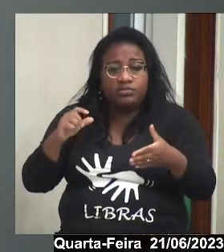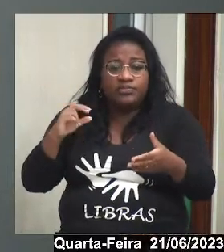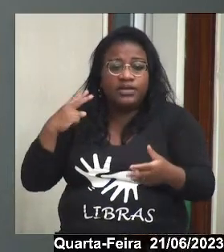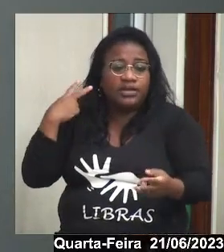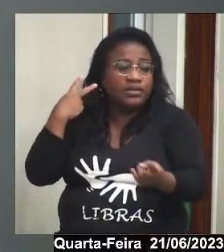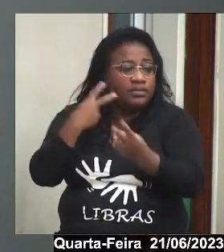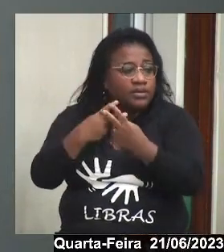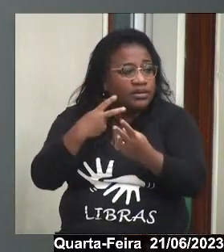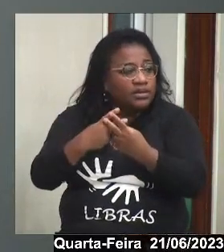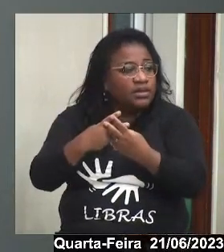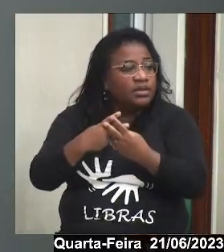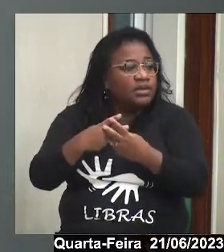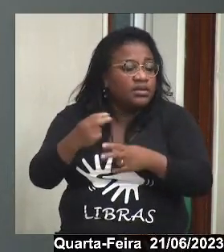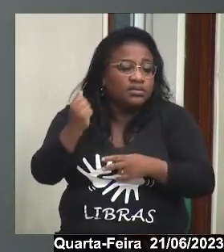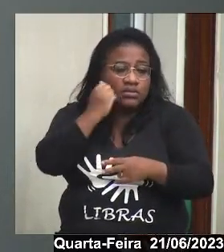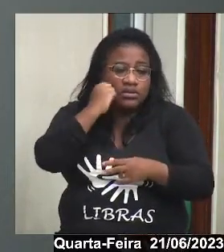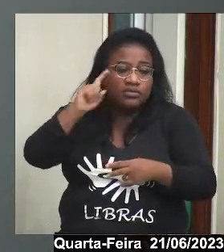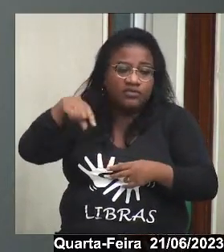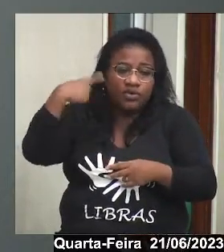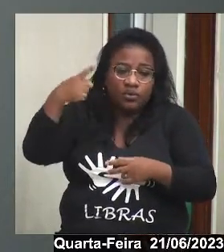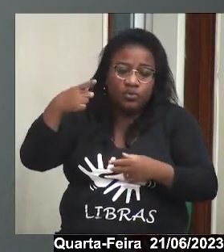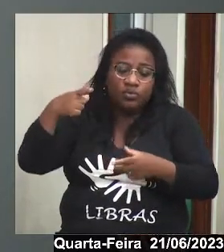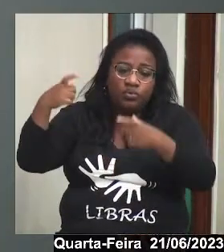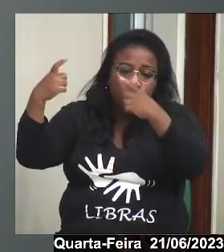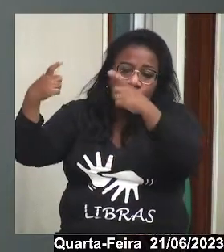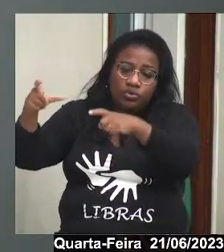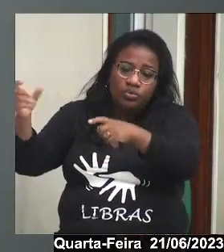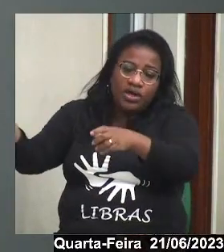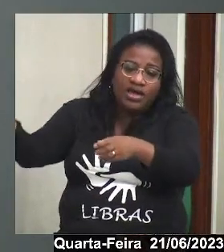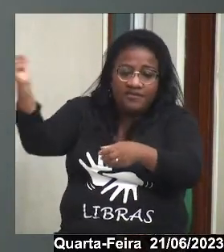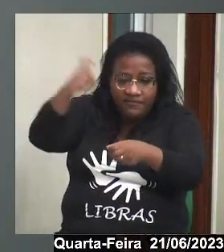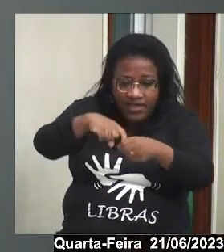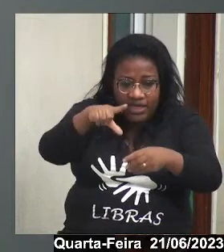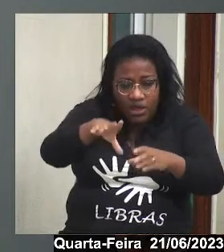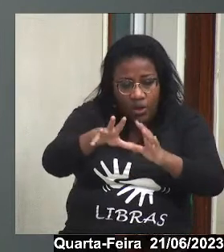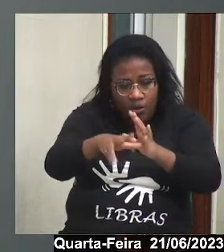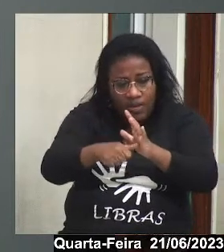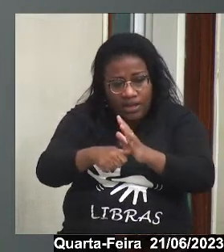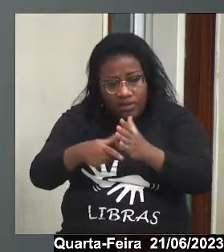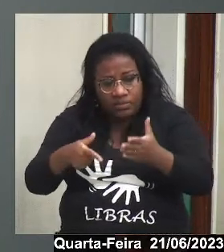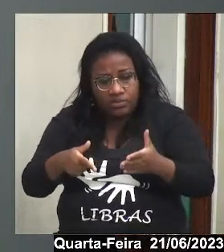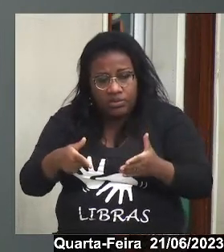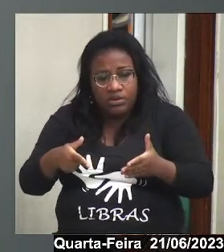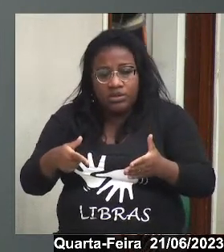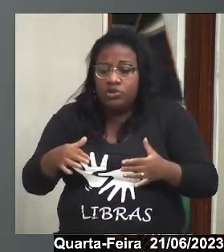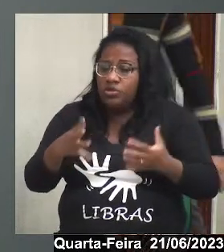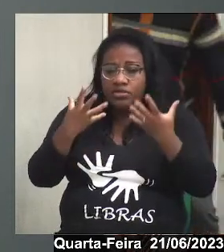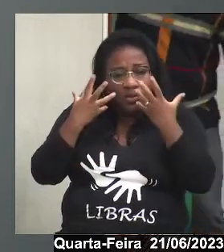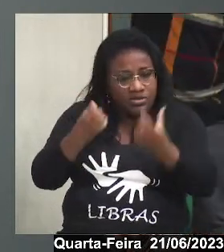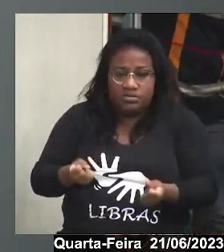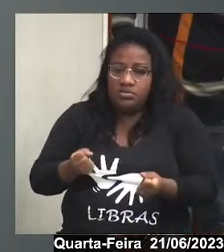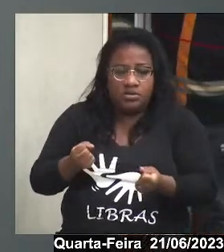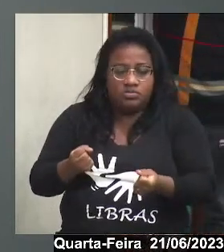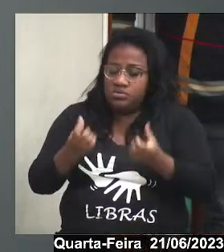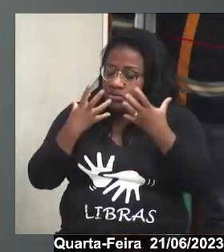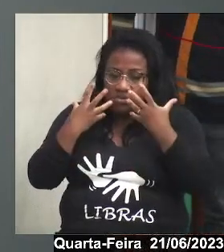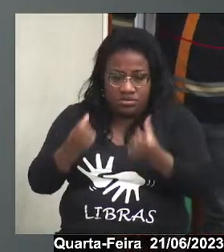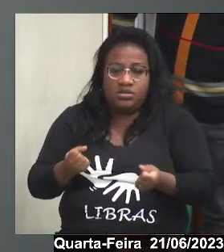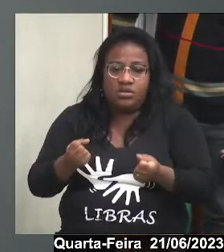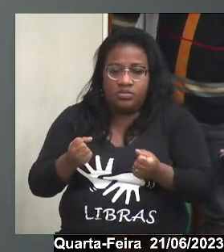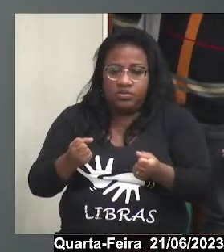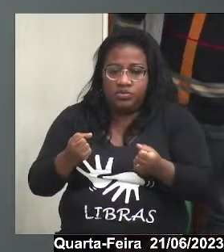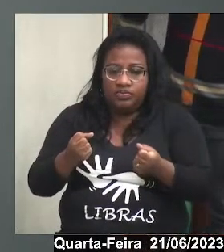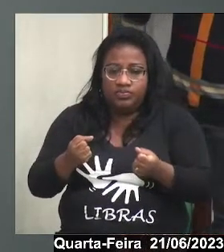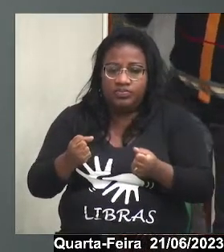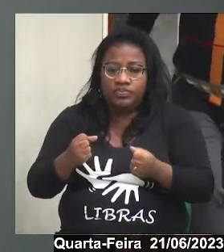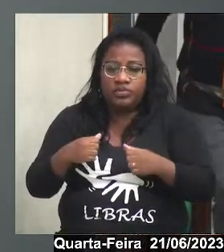esses marginais, esses vagabundos que saem de outros municípios e vêm roubar aqui dentro do nosso município. Isso daqui é imperdoável, né? É